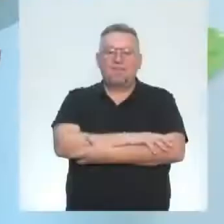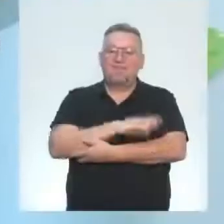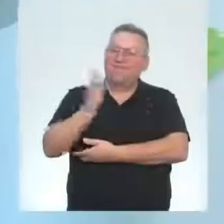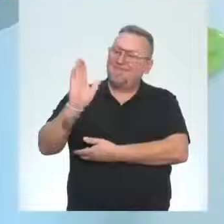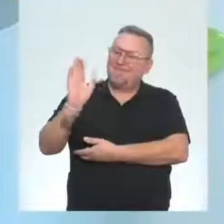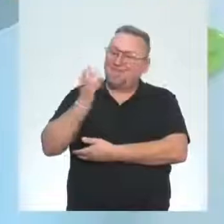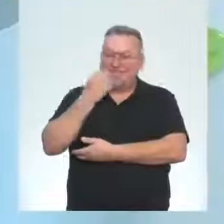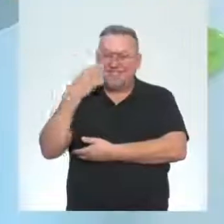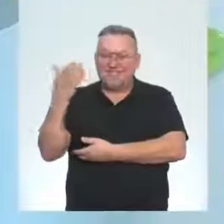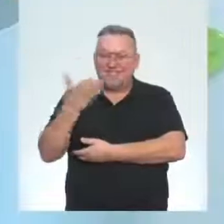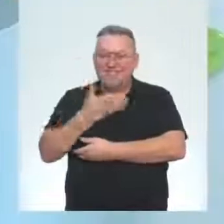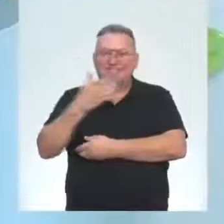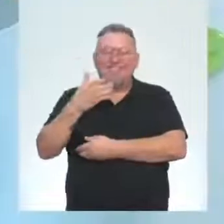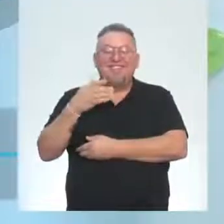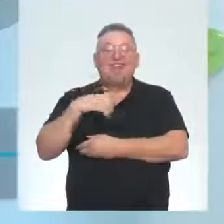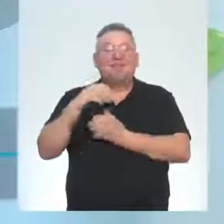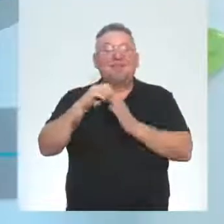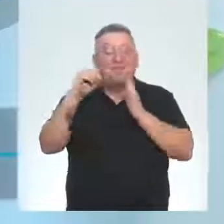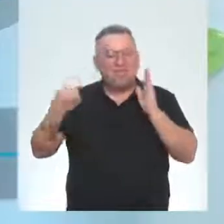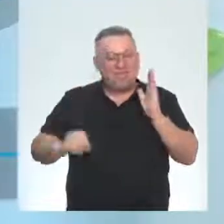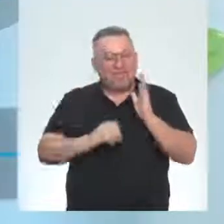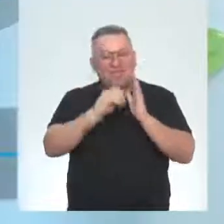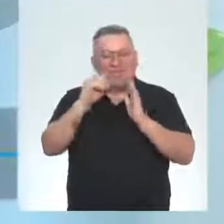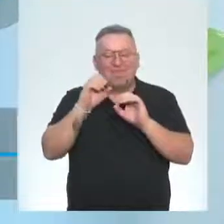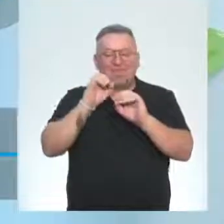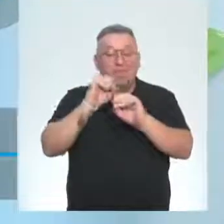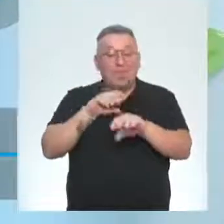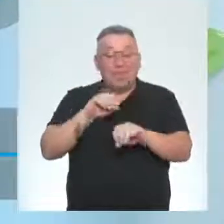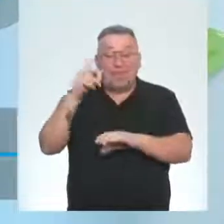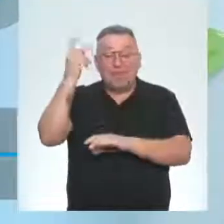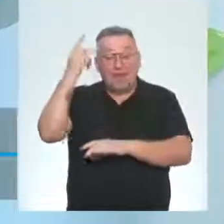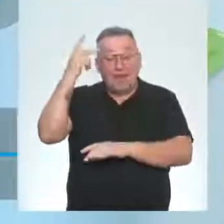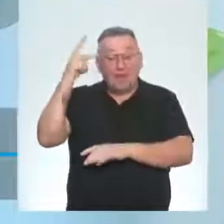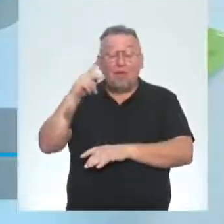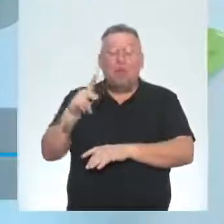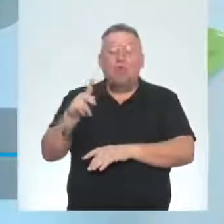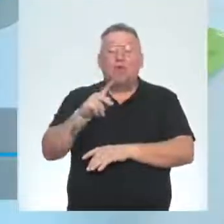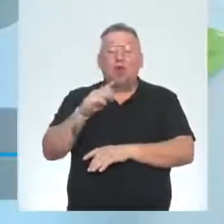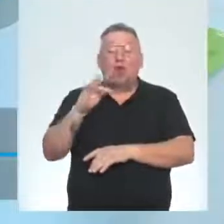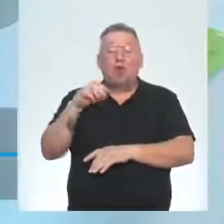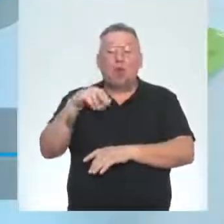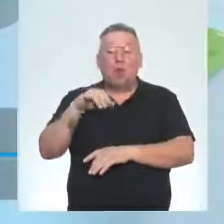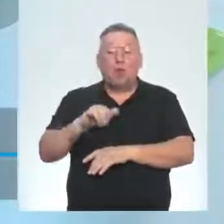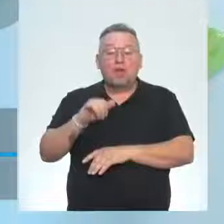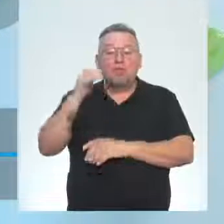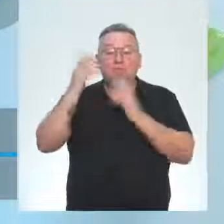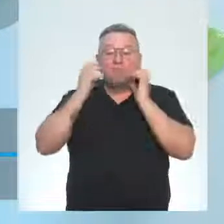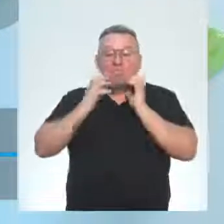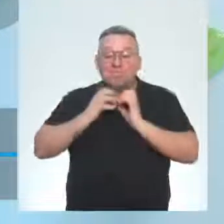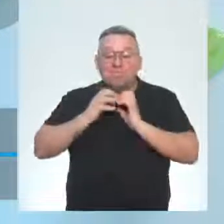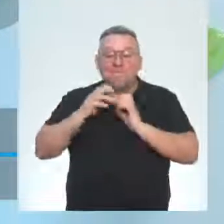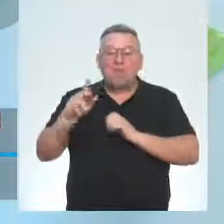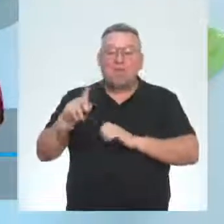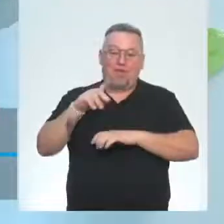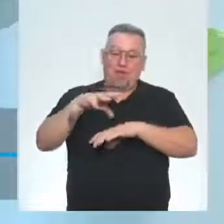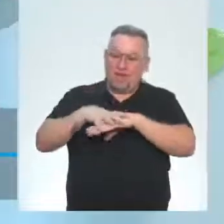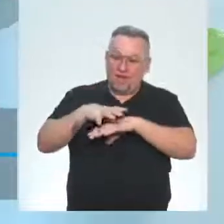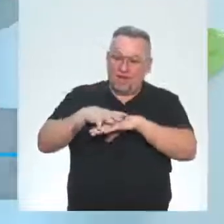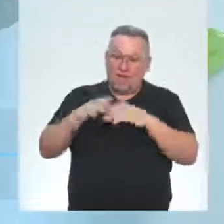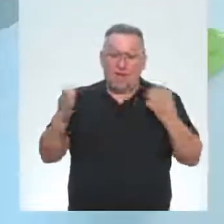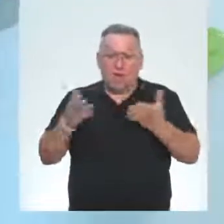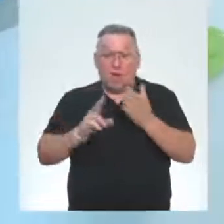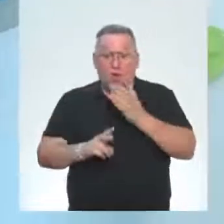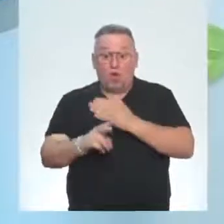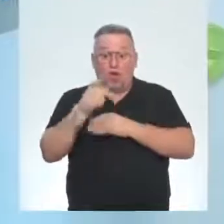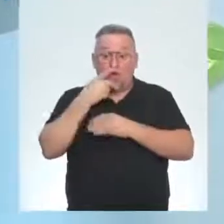Olá, sejam muito bem-vindos ao Centro de Mídias da Educação de São Paulo. Eu sou o Tony, o seu professor de matemática, e hoje nós vamos continuar falando